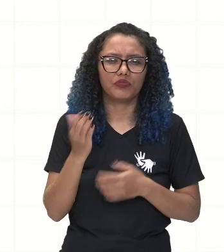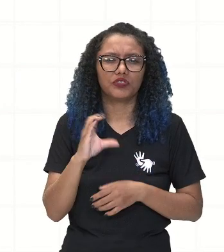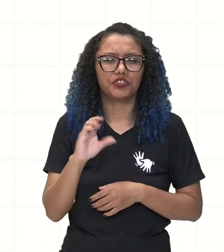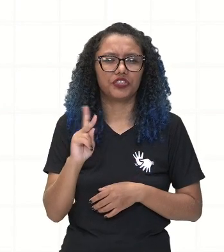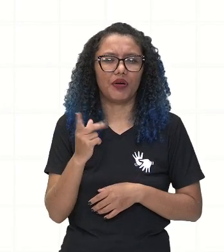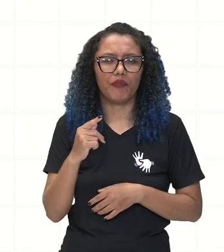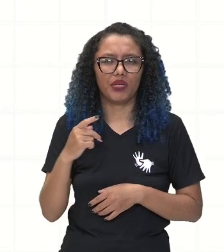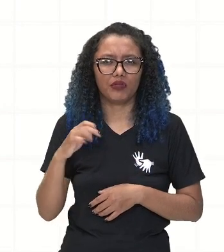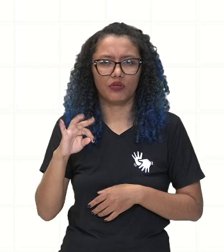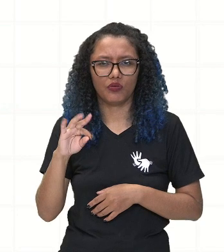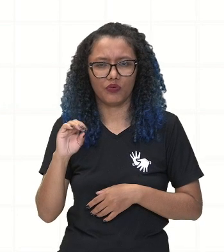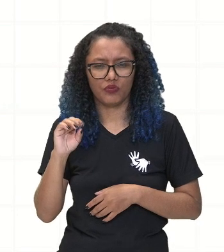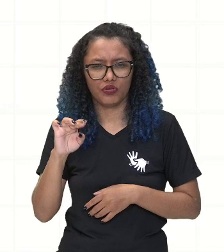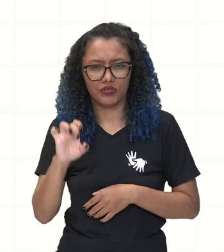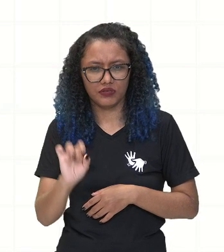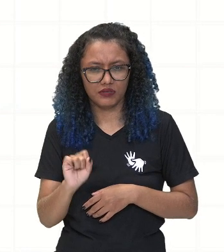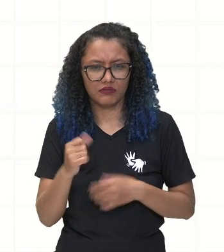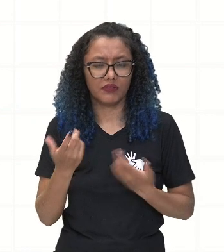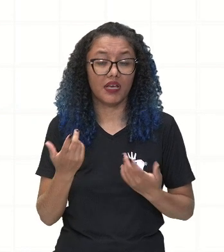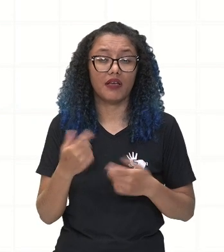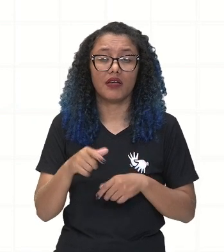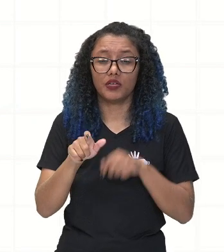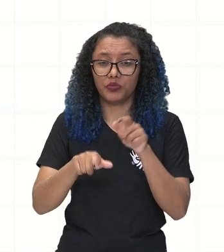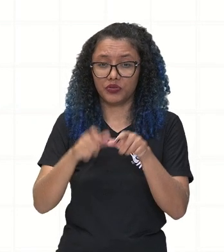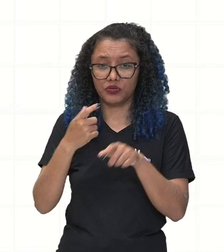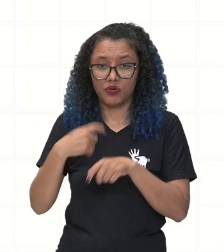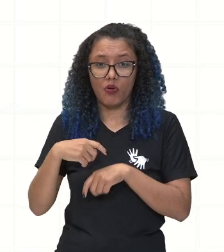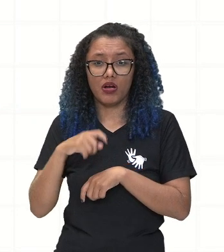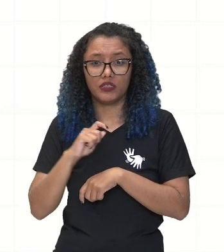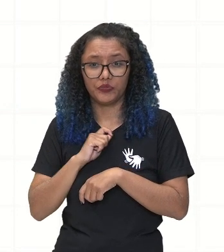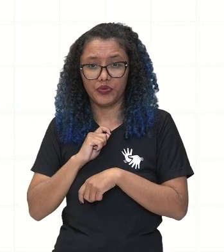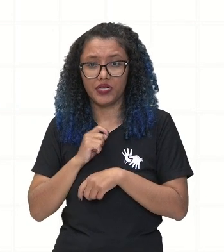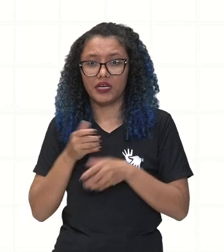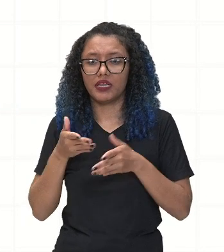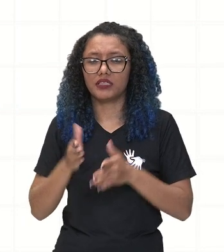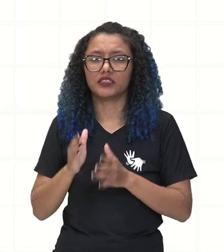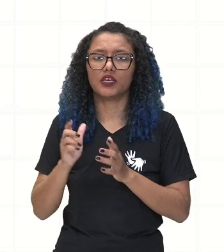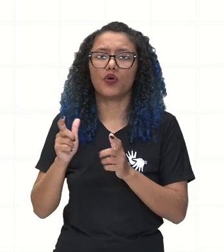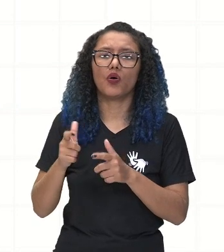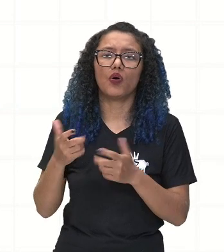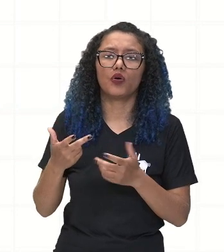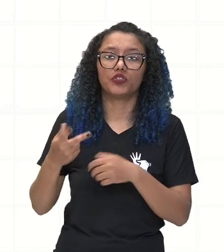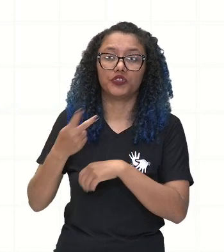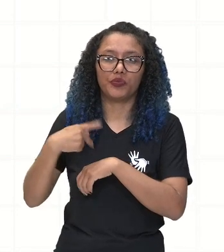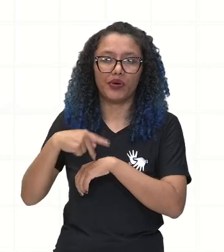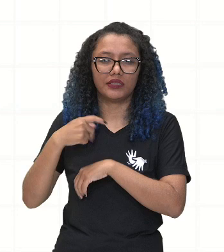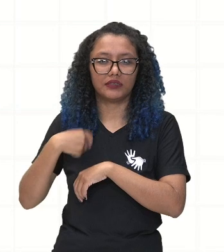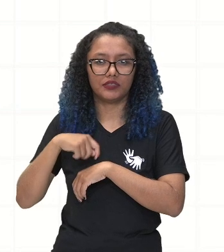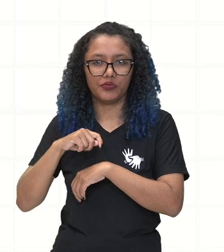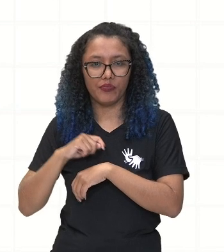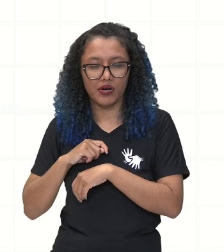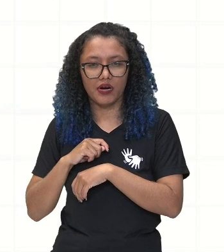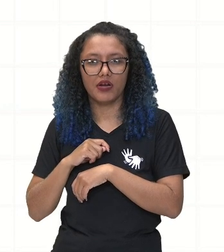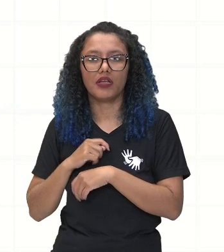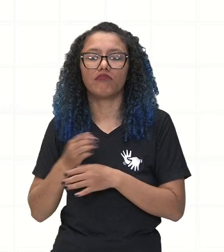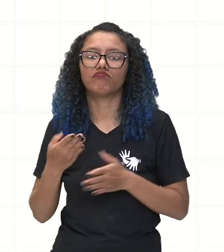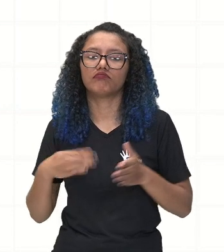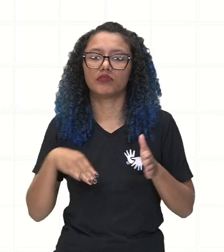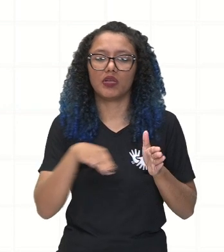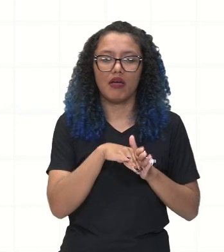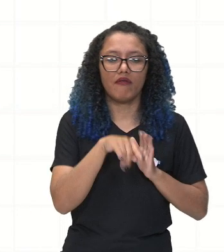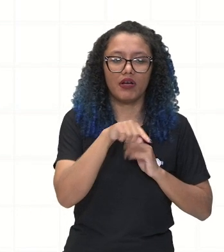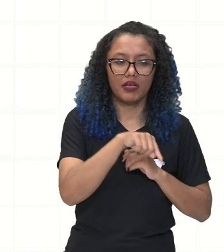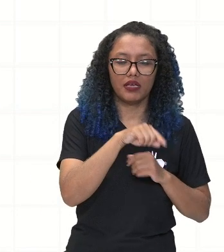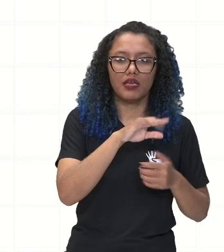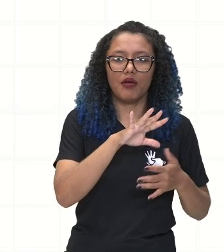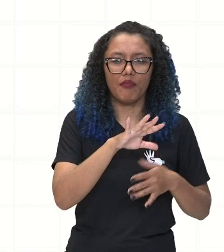chapetones eram espanhóis nascidos na metrópole, que vinham para as colônias exercerem